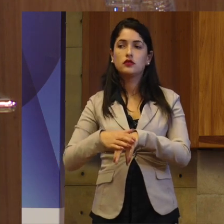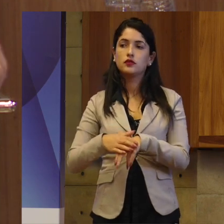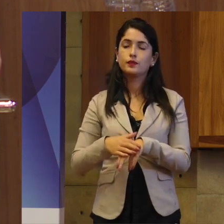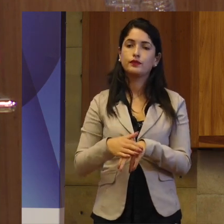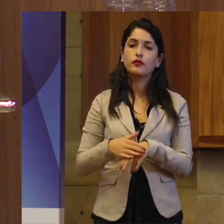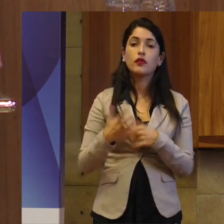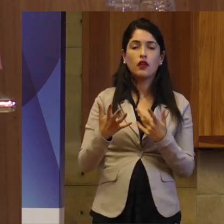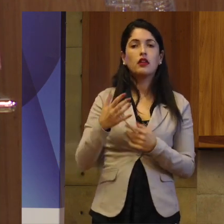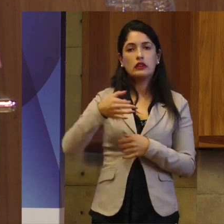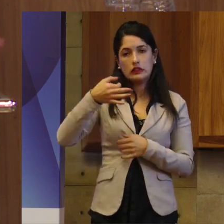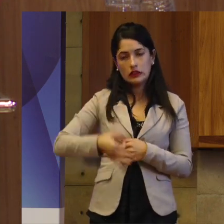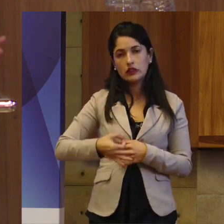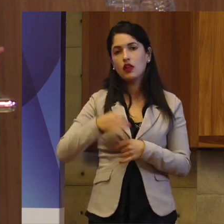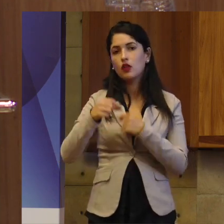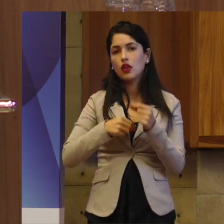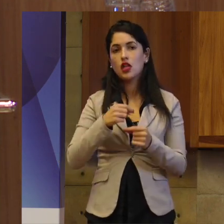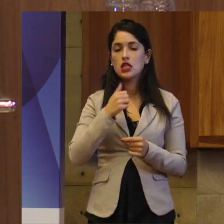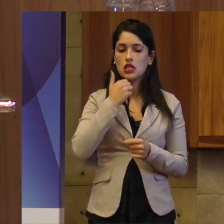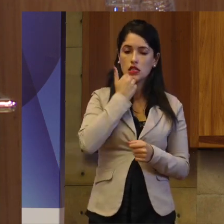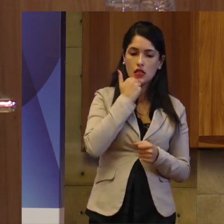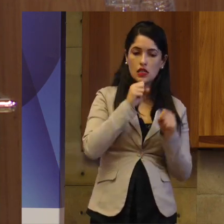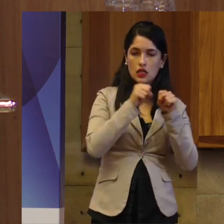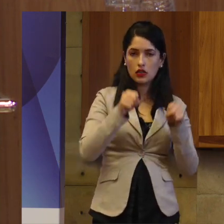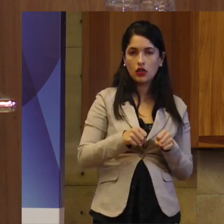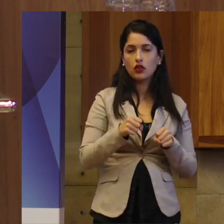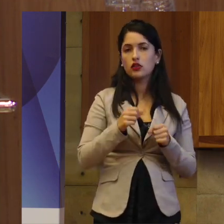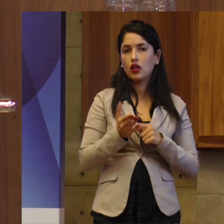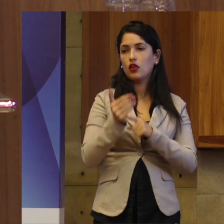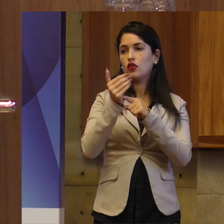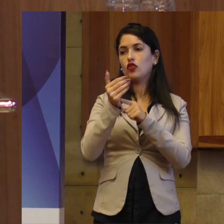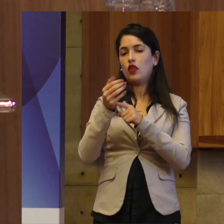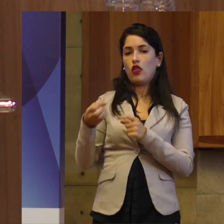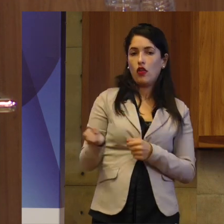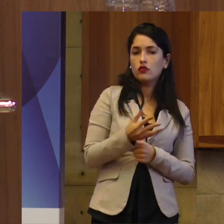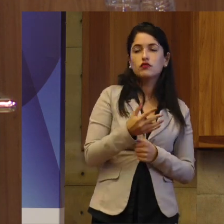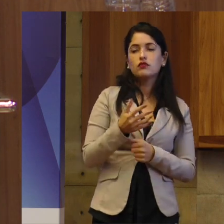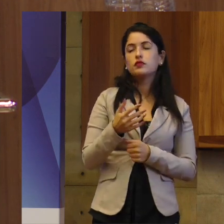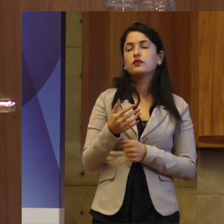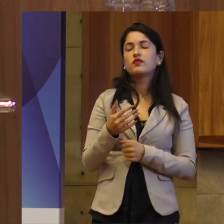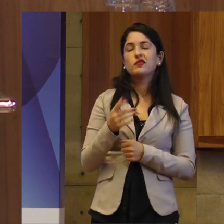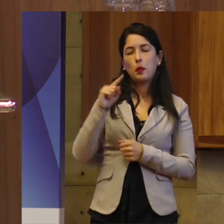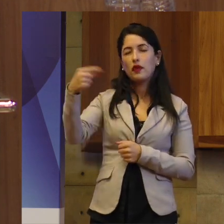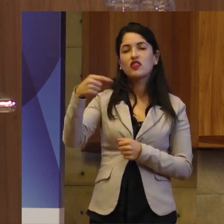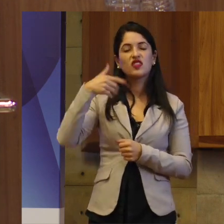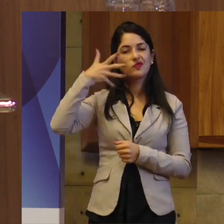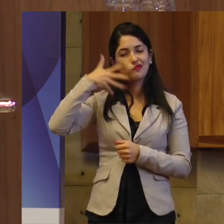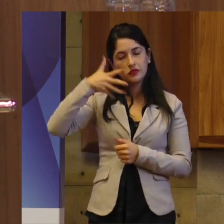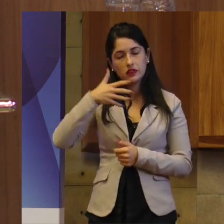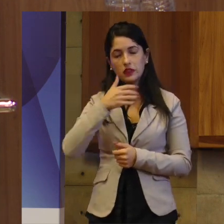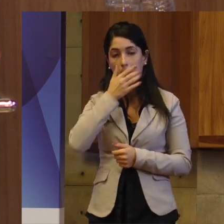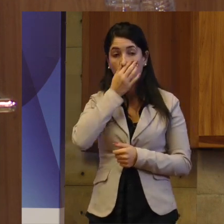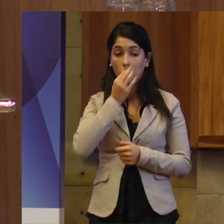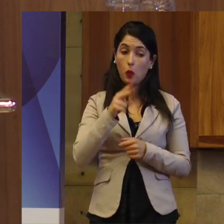Certamente o Sistema Nacional de Ciência, Tecnologia e Inovação, de cuja organização talvez a gente converse um pouco mais adiante, ou a gente